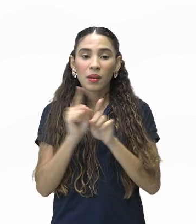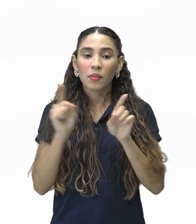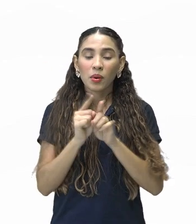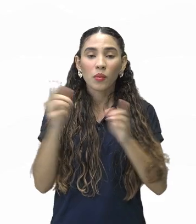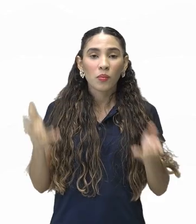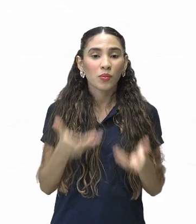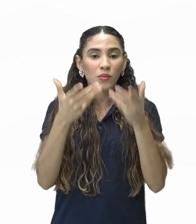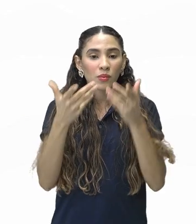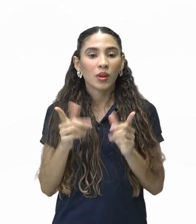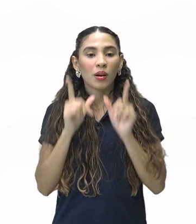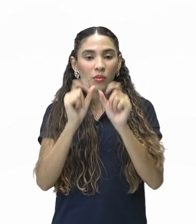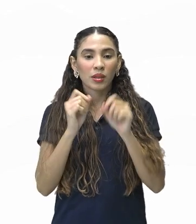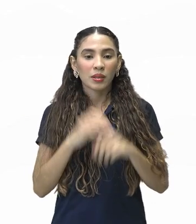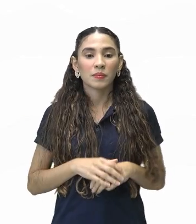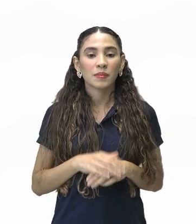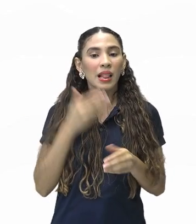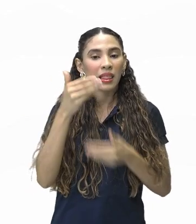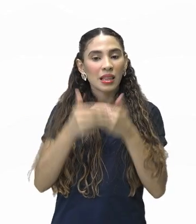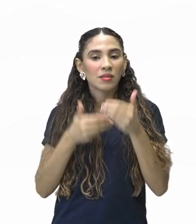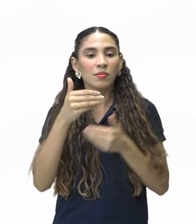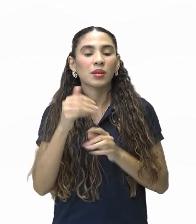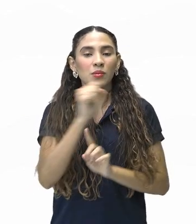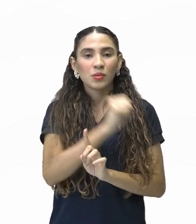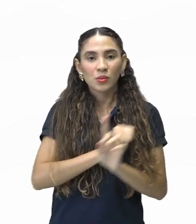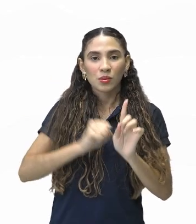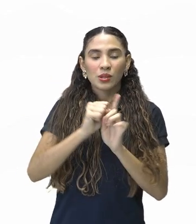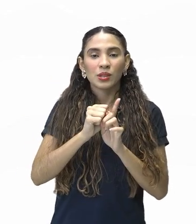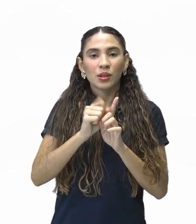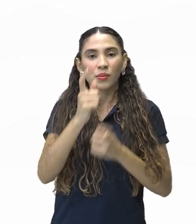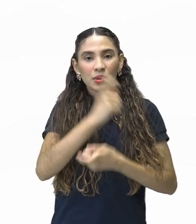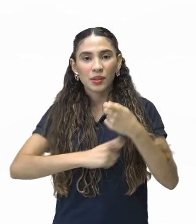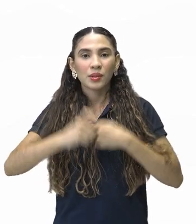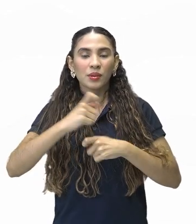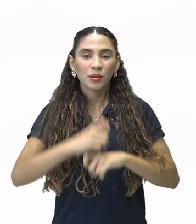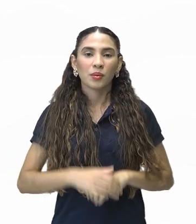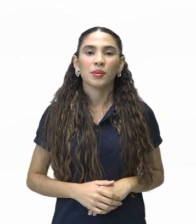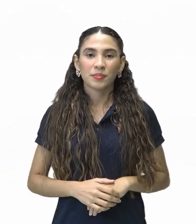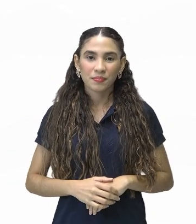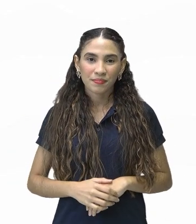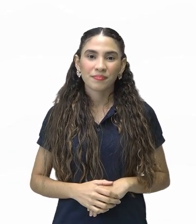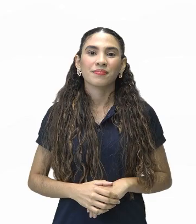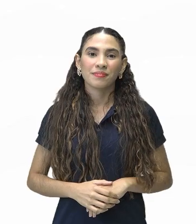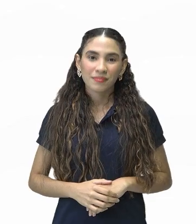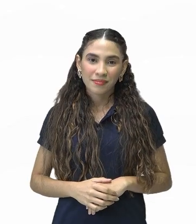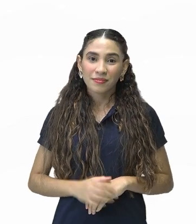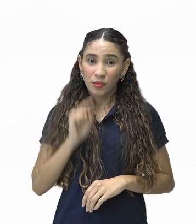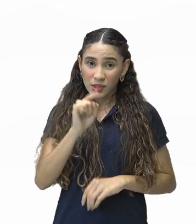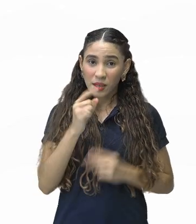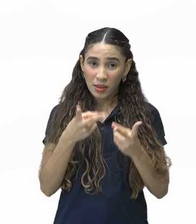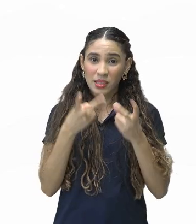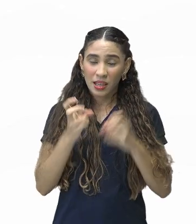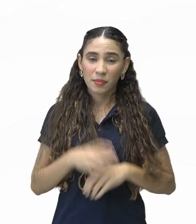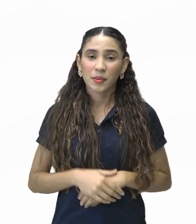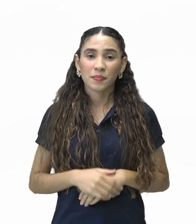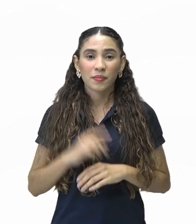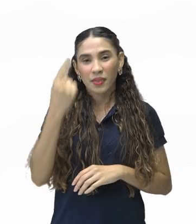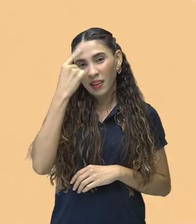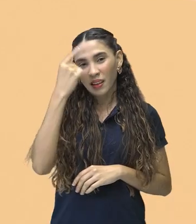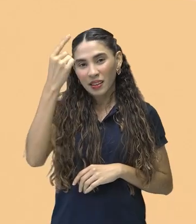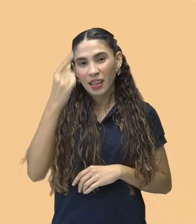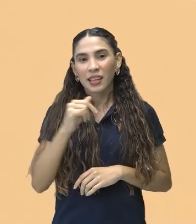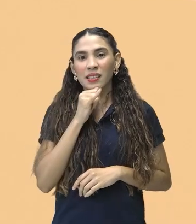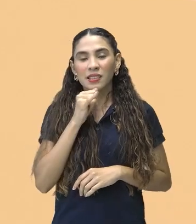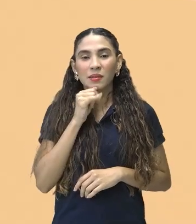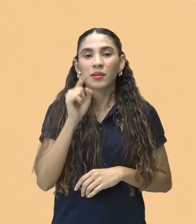e impulsionar o desenvolvimento social e econômico. Percebam que esta ideia